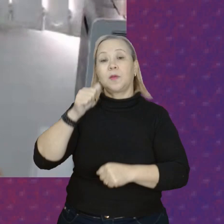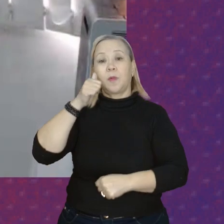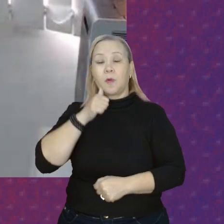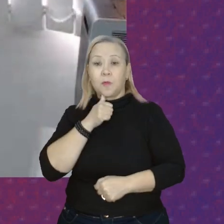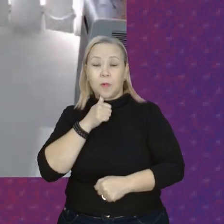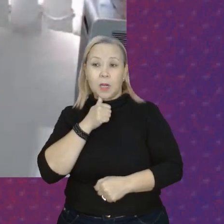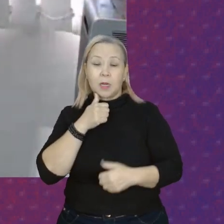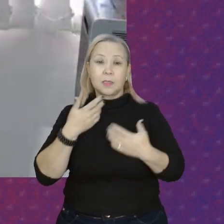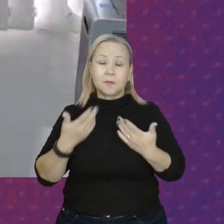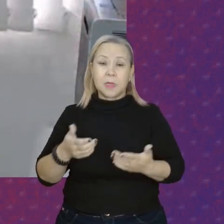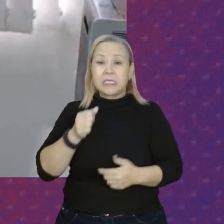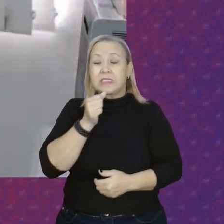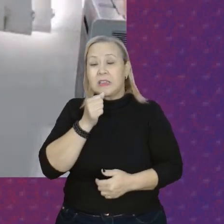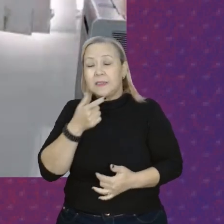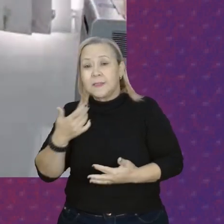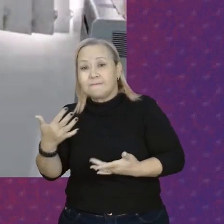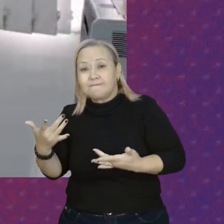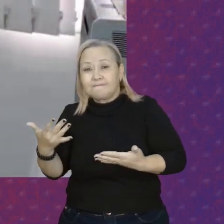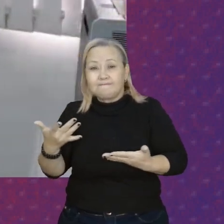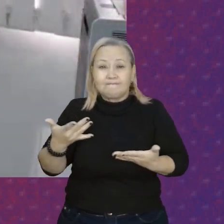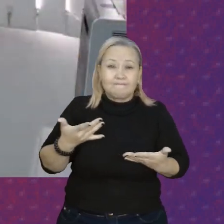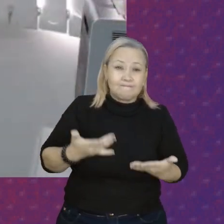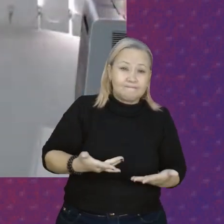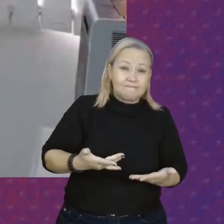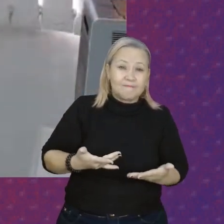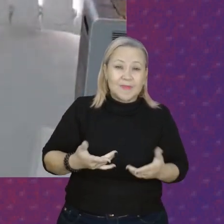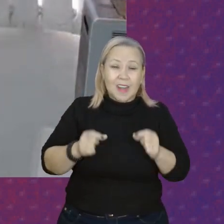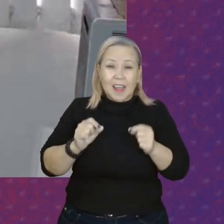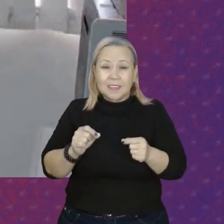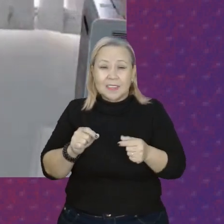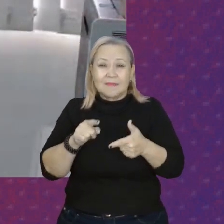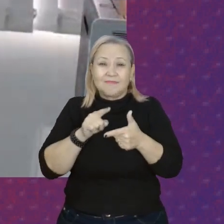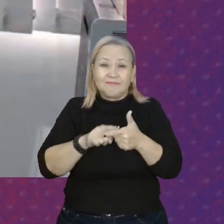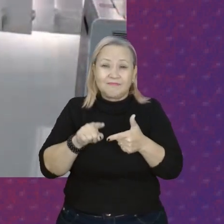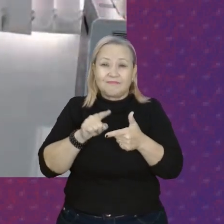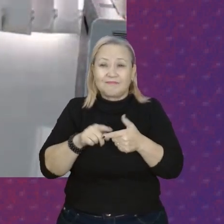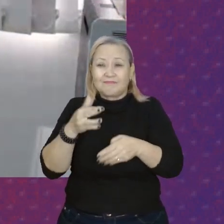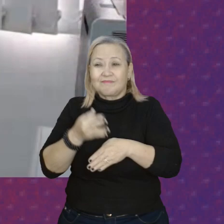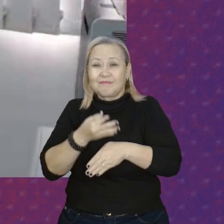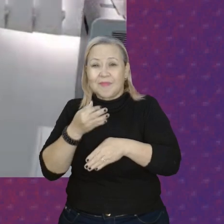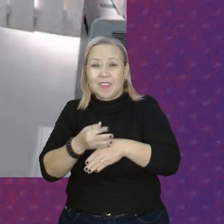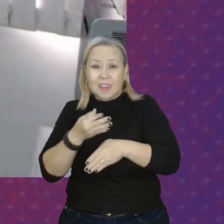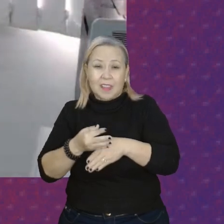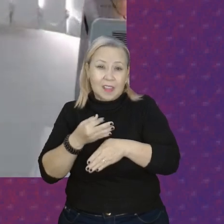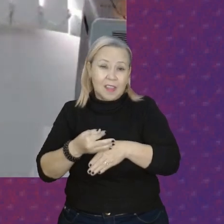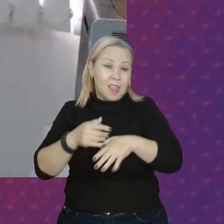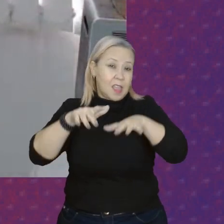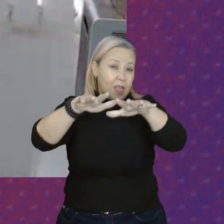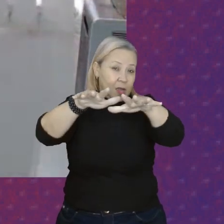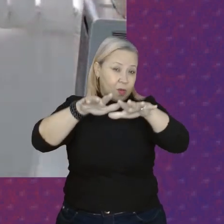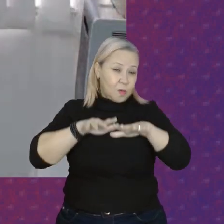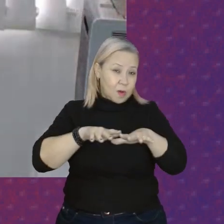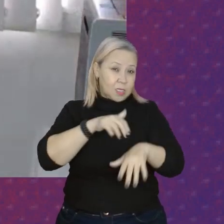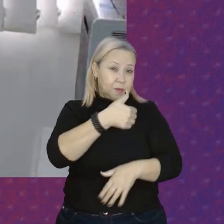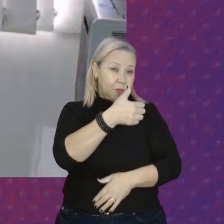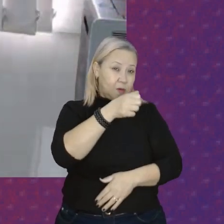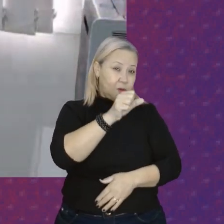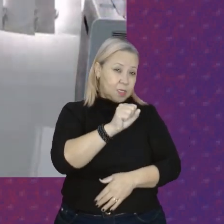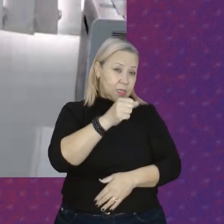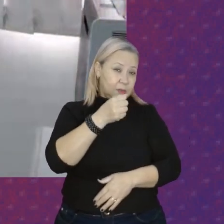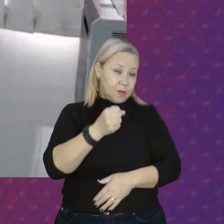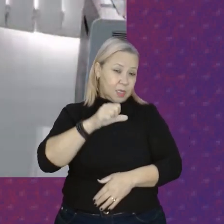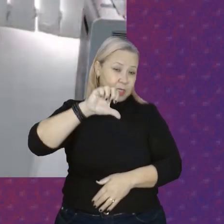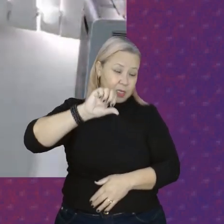mas que ainda traz, né, o ranço do Congresso Internacional de 1889, né,